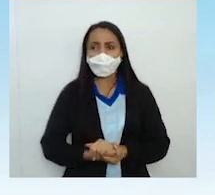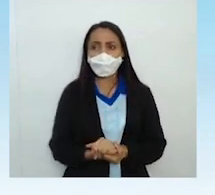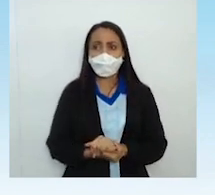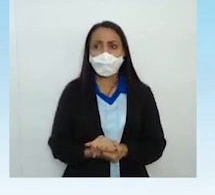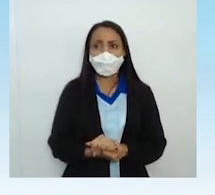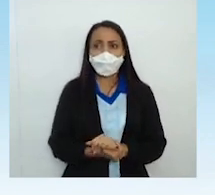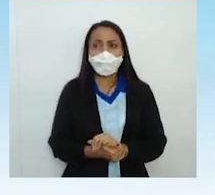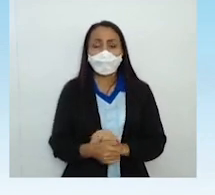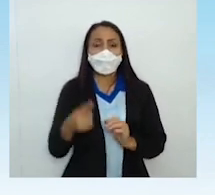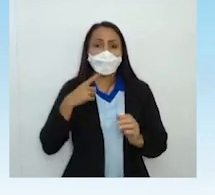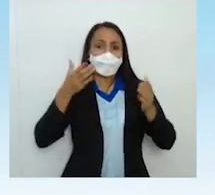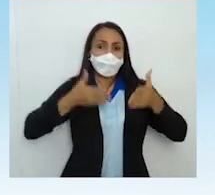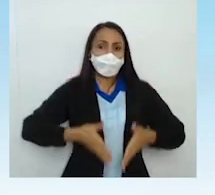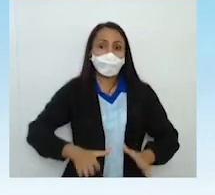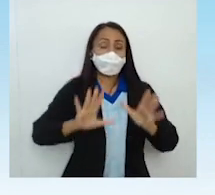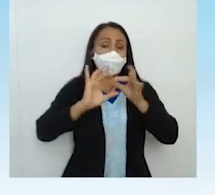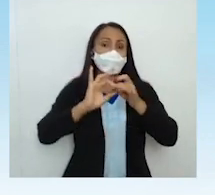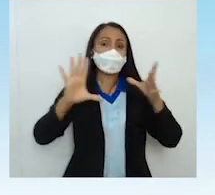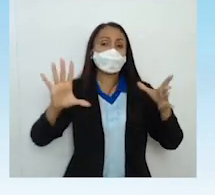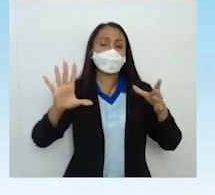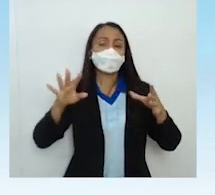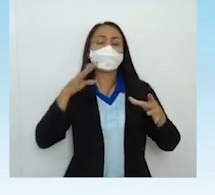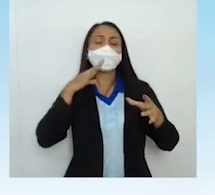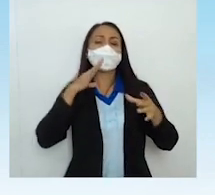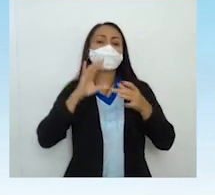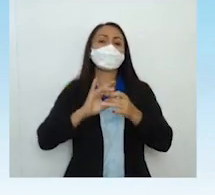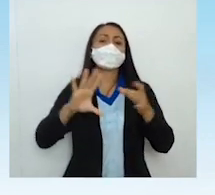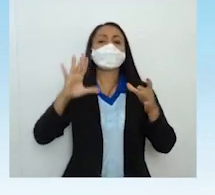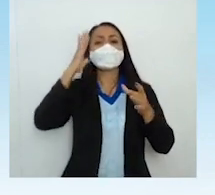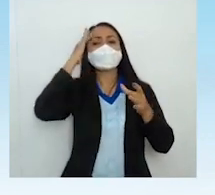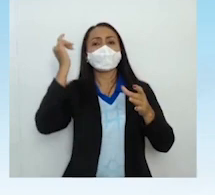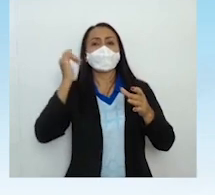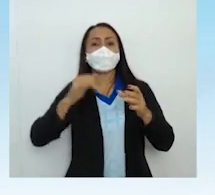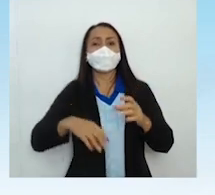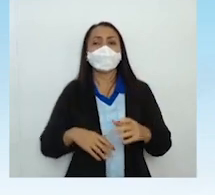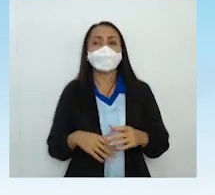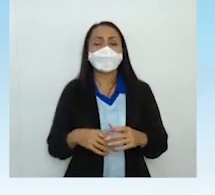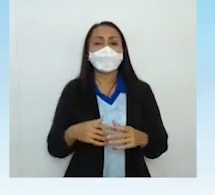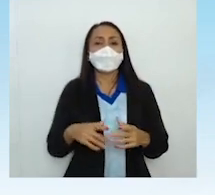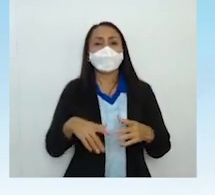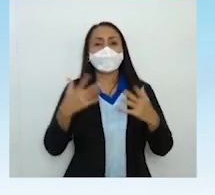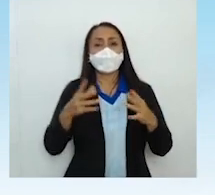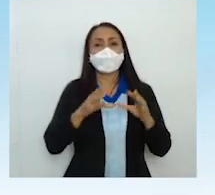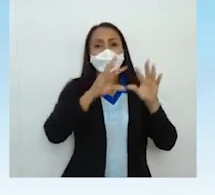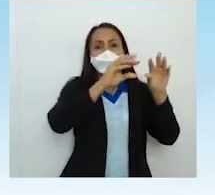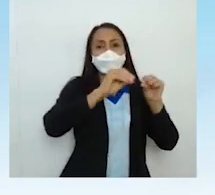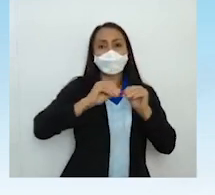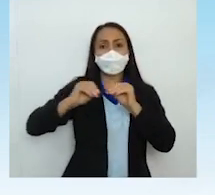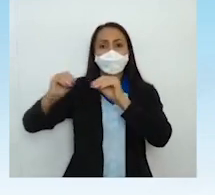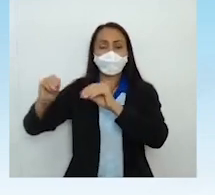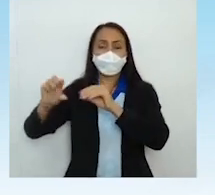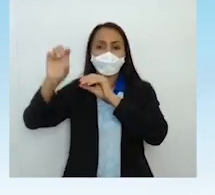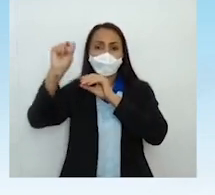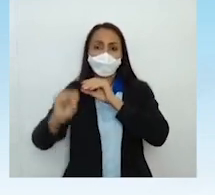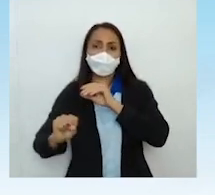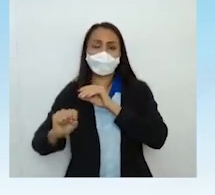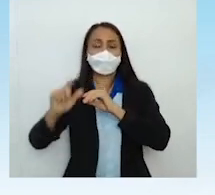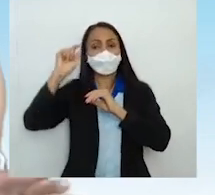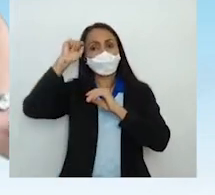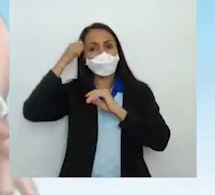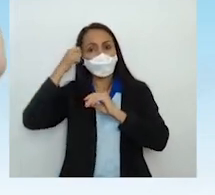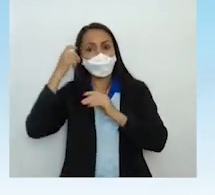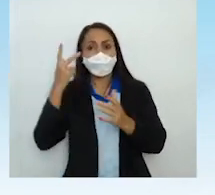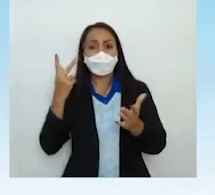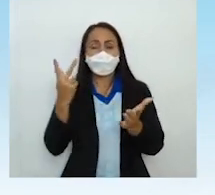Então ele nasce livre, ele conhece a liberdade, ele sabe o que é ser livre, e ele é levado para o sul como escravo. Acontecem algumas